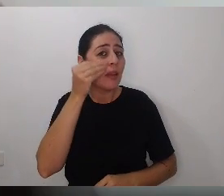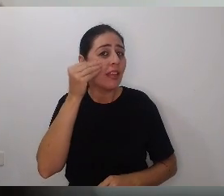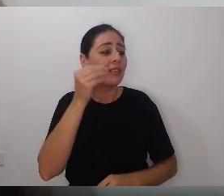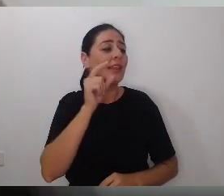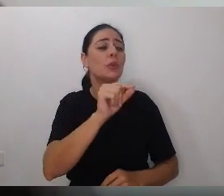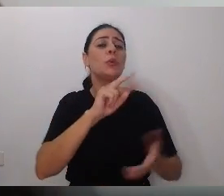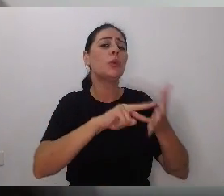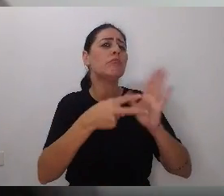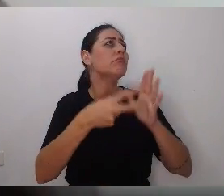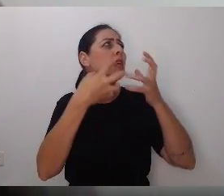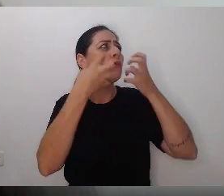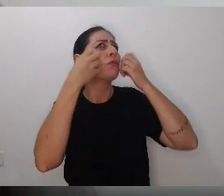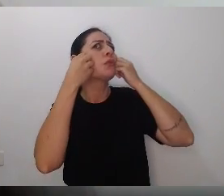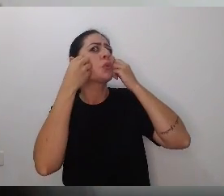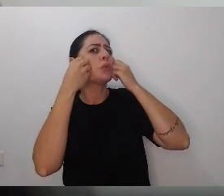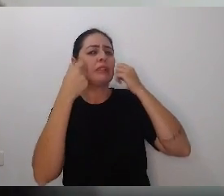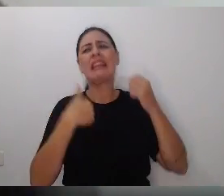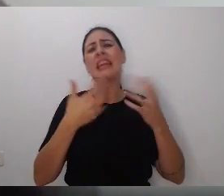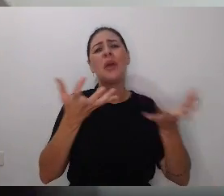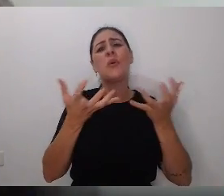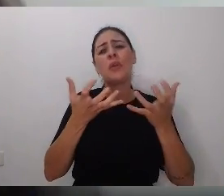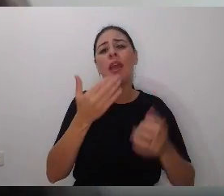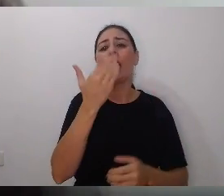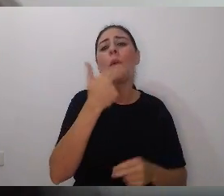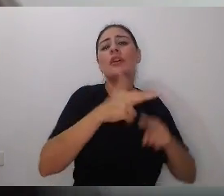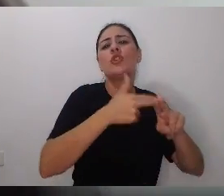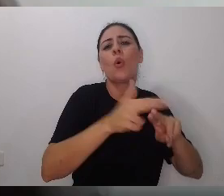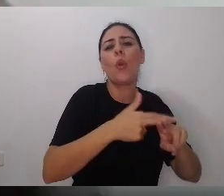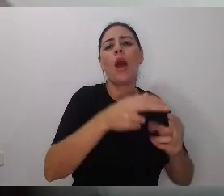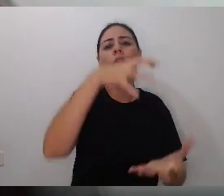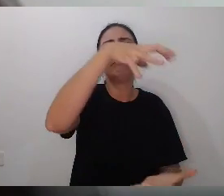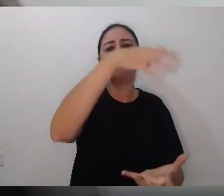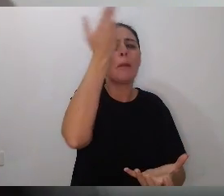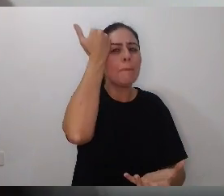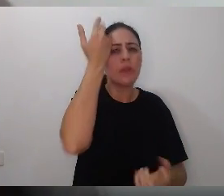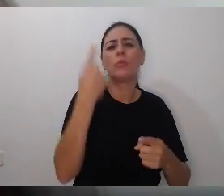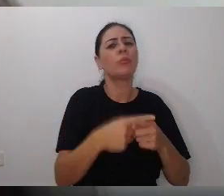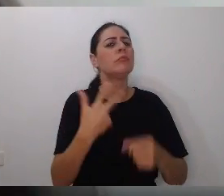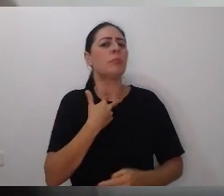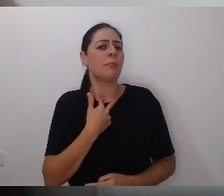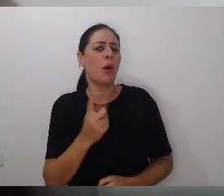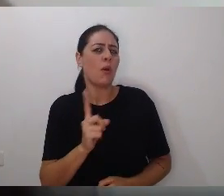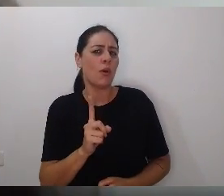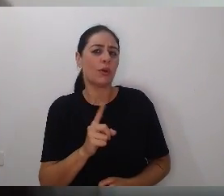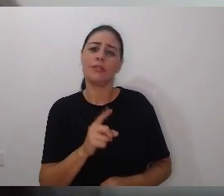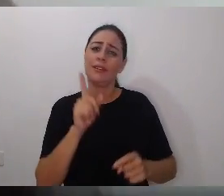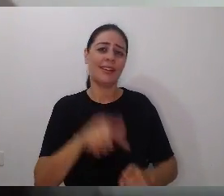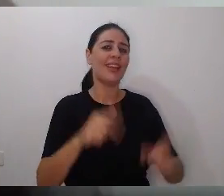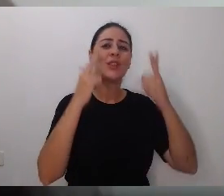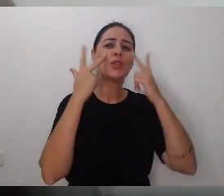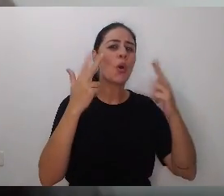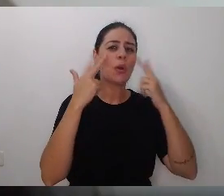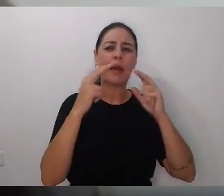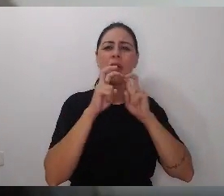dê alternativas, inclua ela na decisão, ela vai ter uma reação, porque ela está